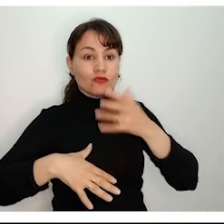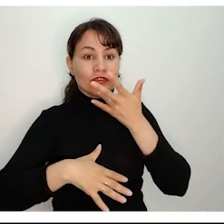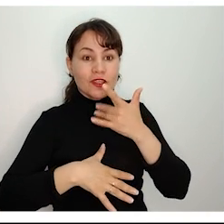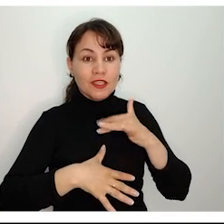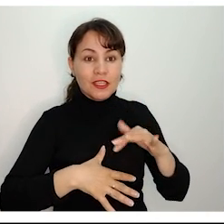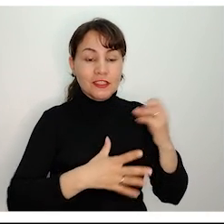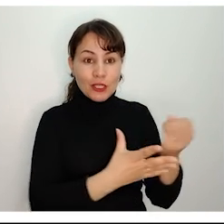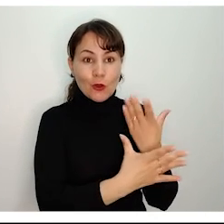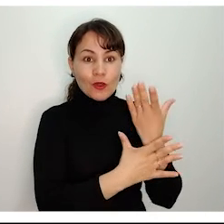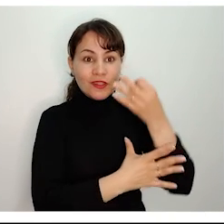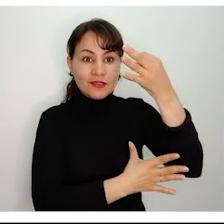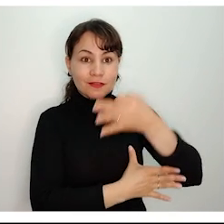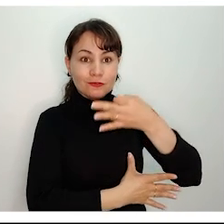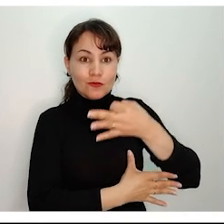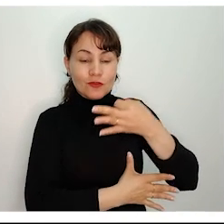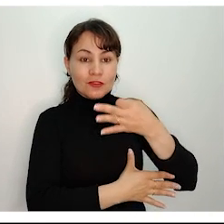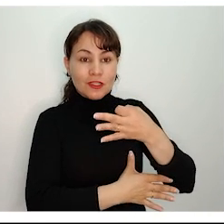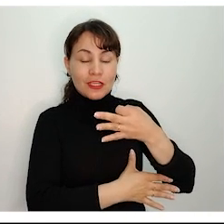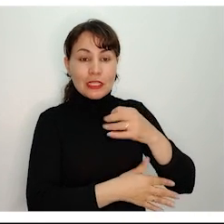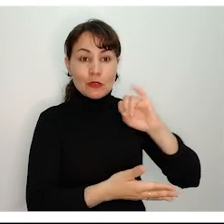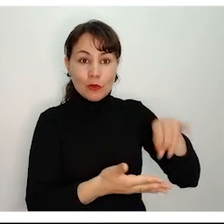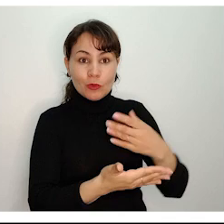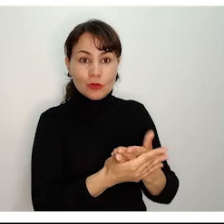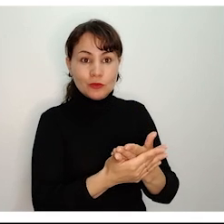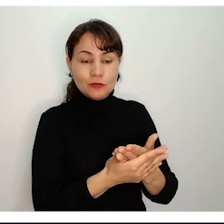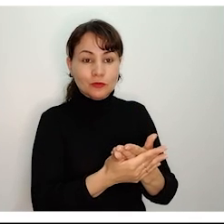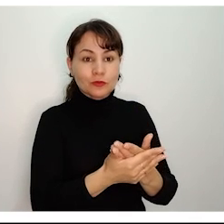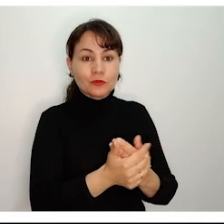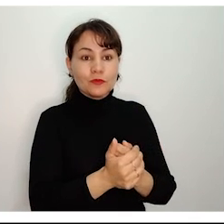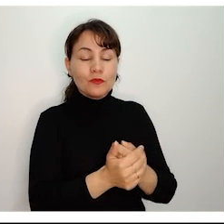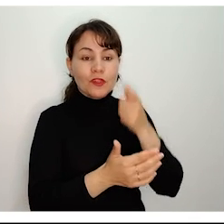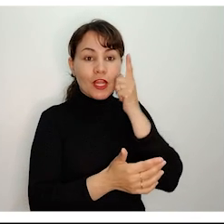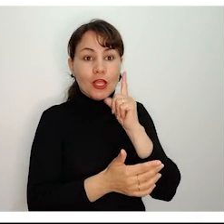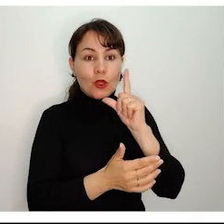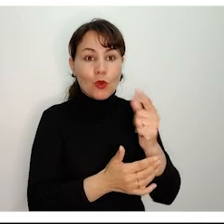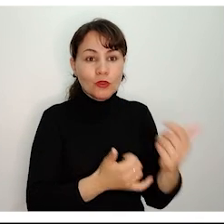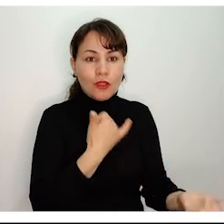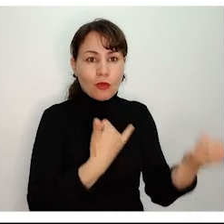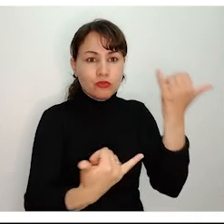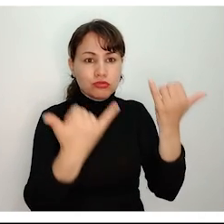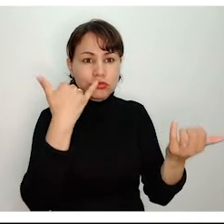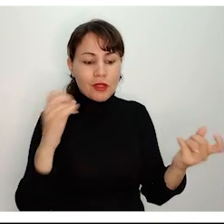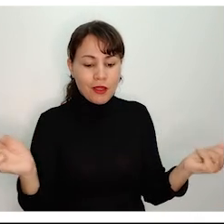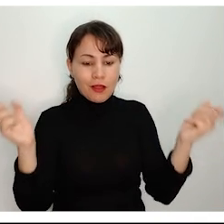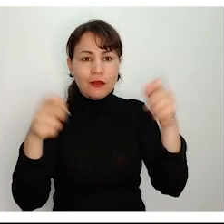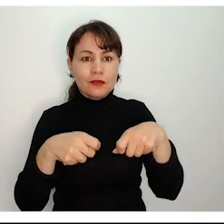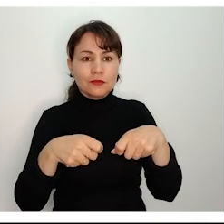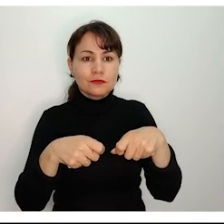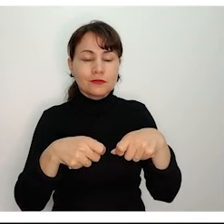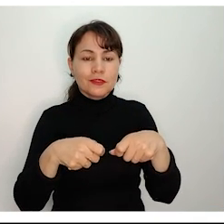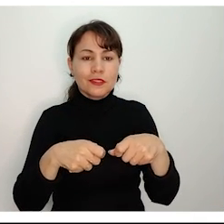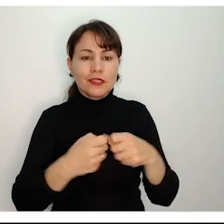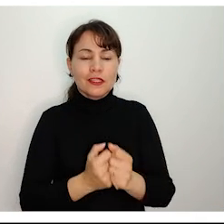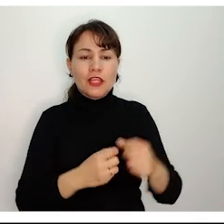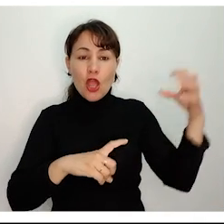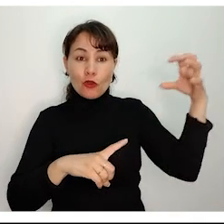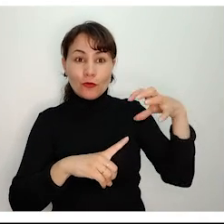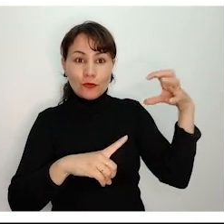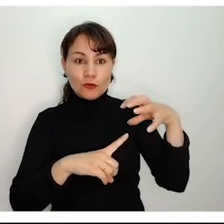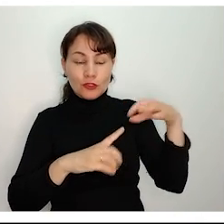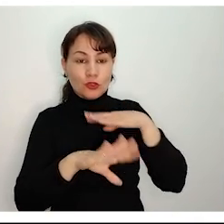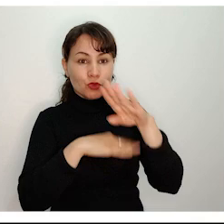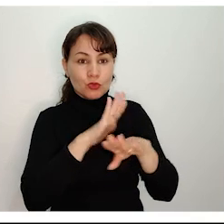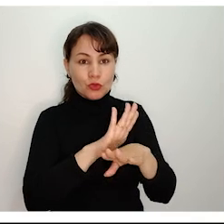central dela está acontecendo adequadamente para proporcionar que ela externalize todas essas